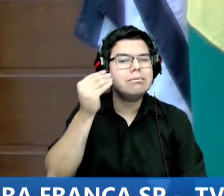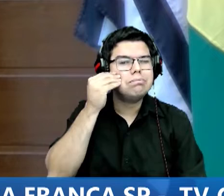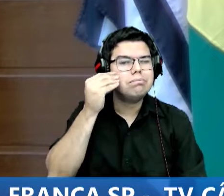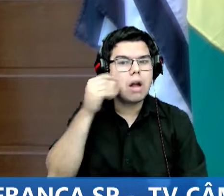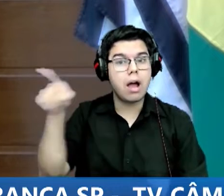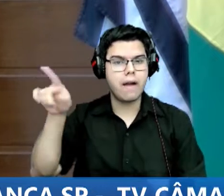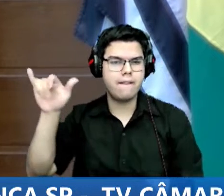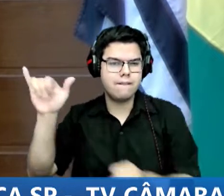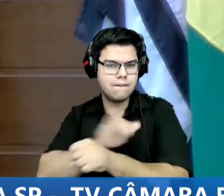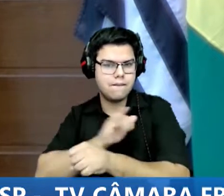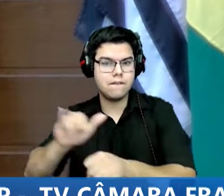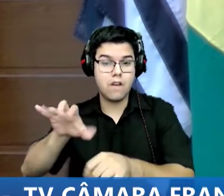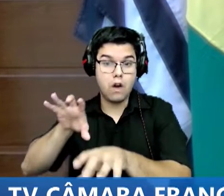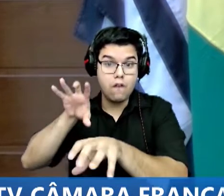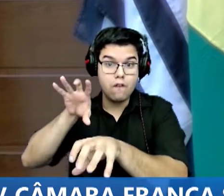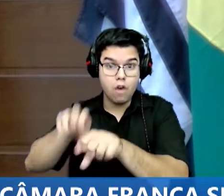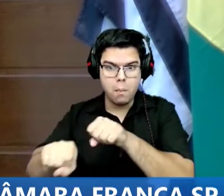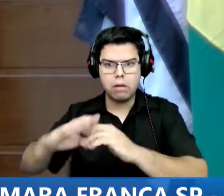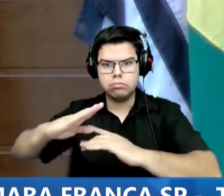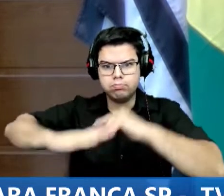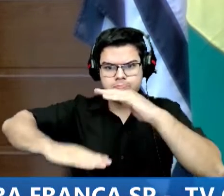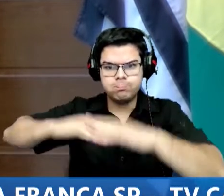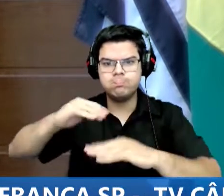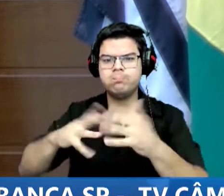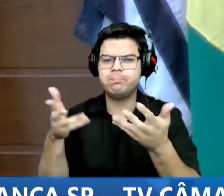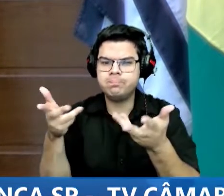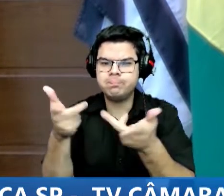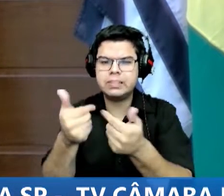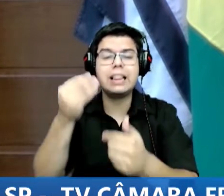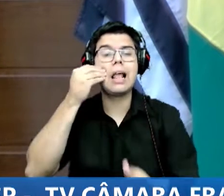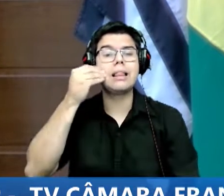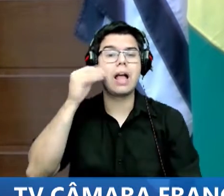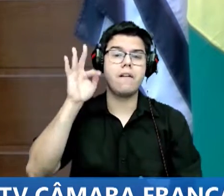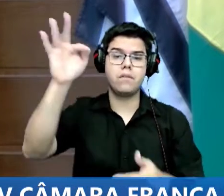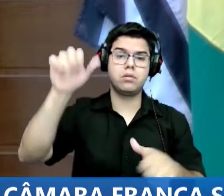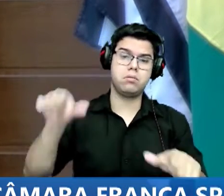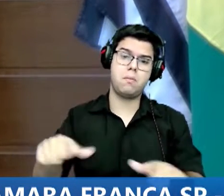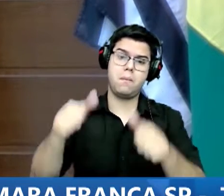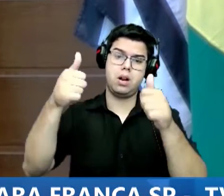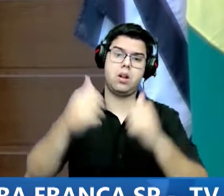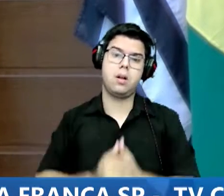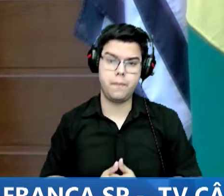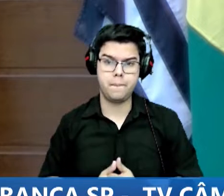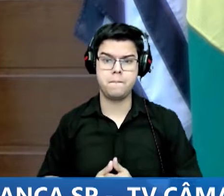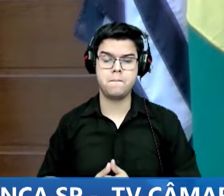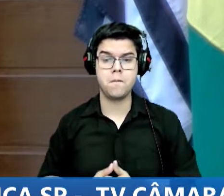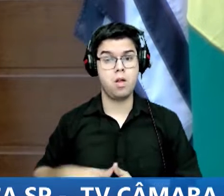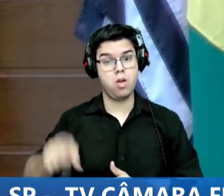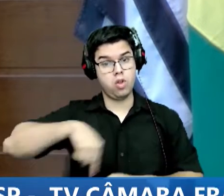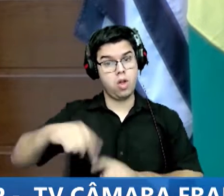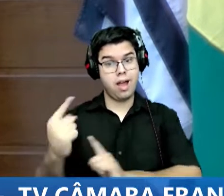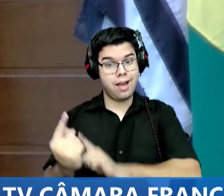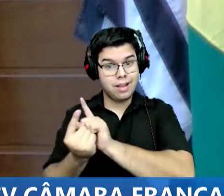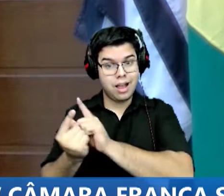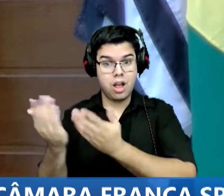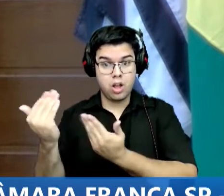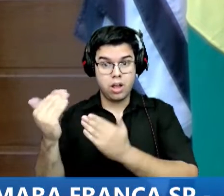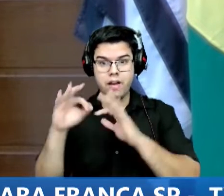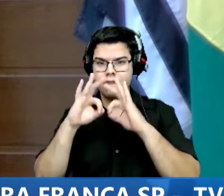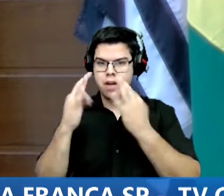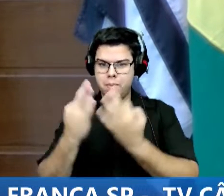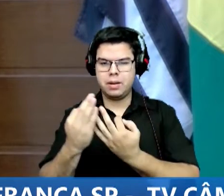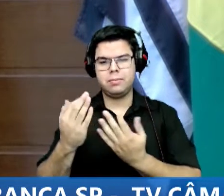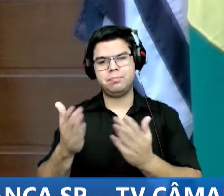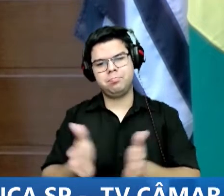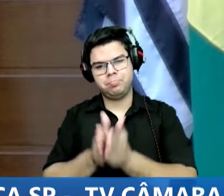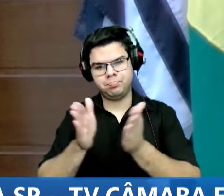possa vislumbrar de um futuro melhor. Porque a gente que atende adolescentes das famílias empobrecidas da cidade, a